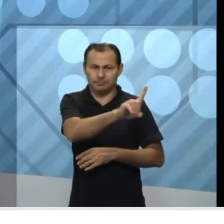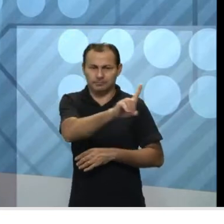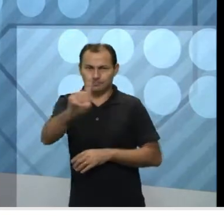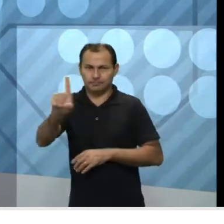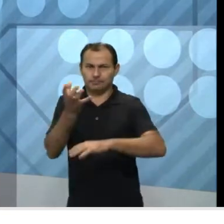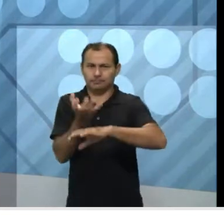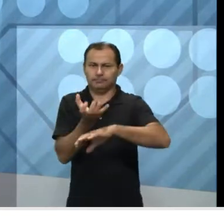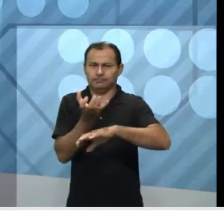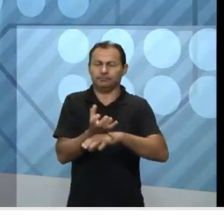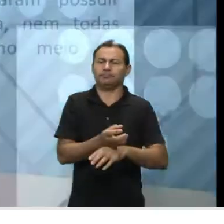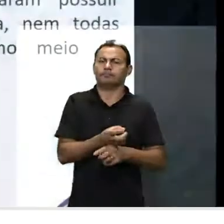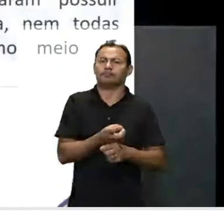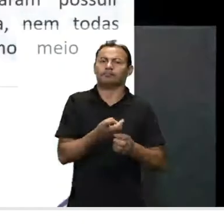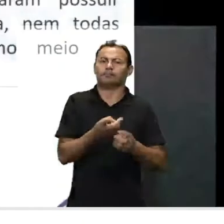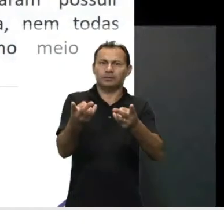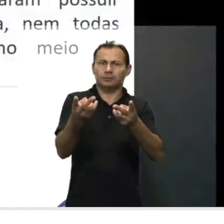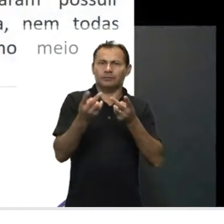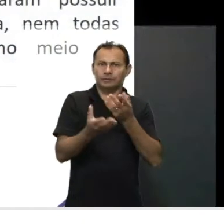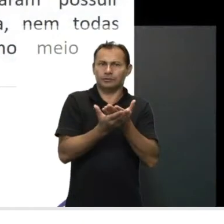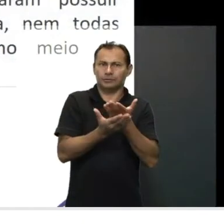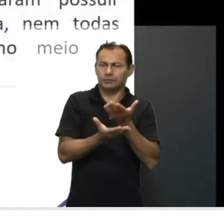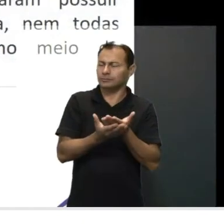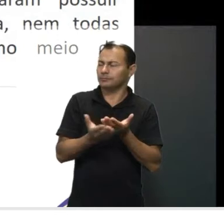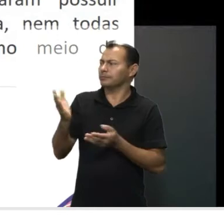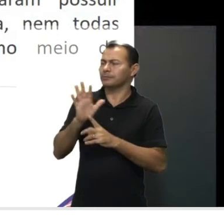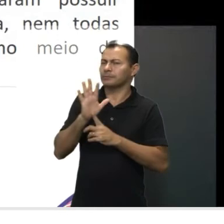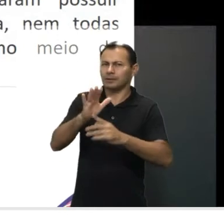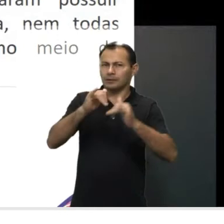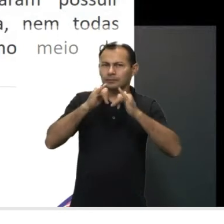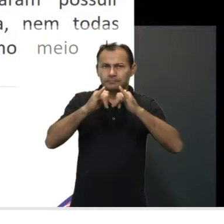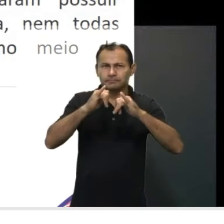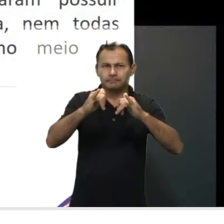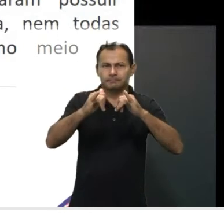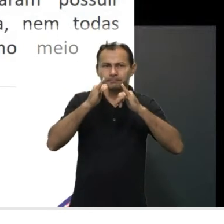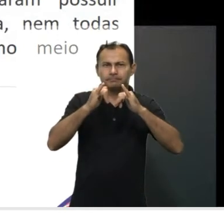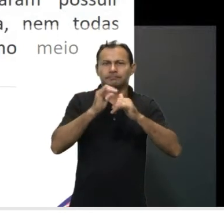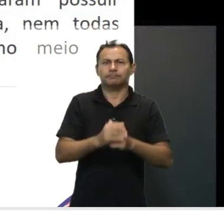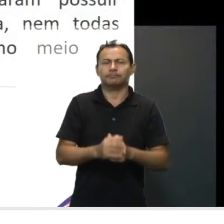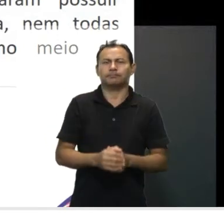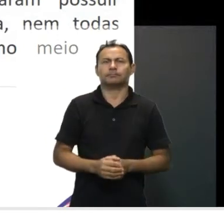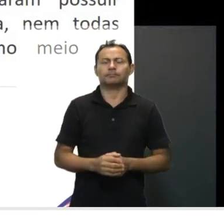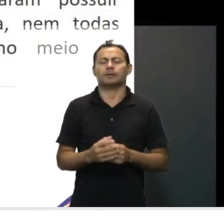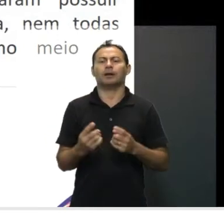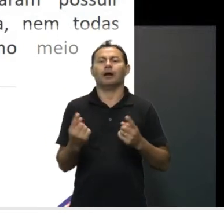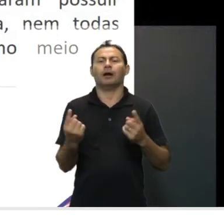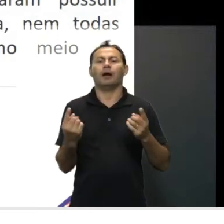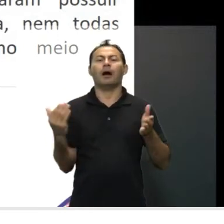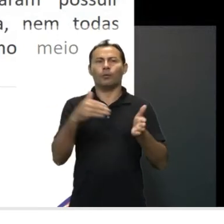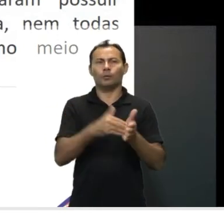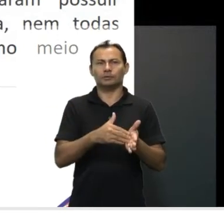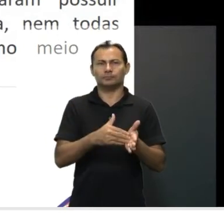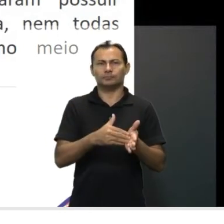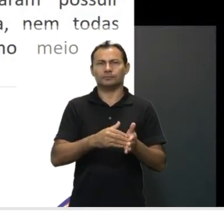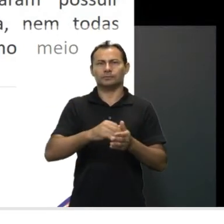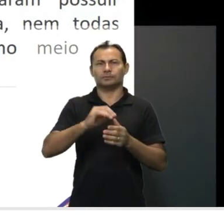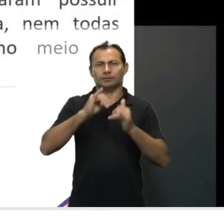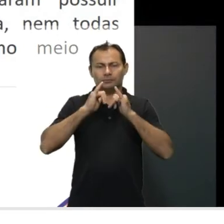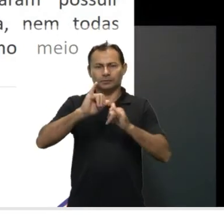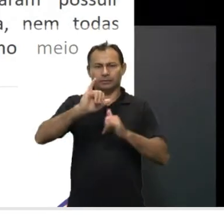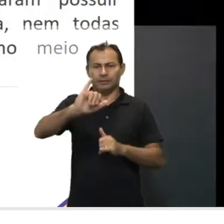tá? No convite ao estudo, eu trago algumas informações em relação ao último dados do